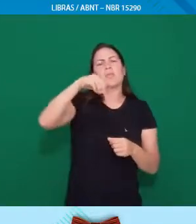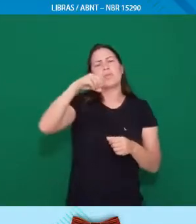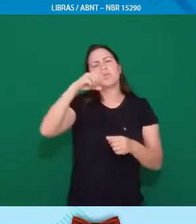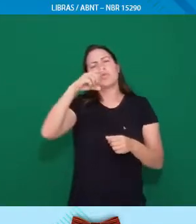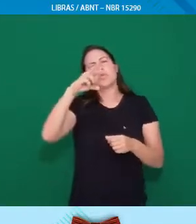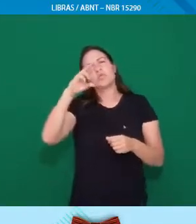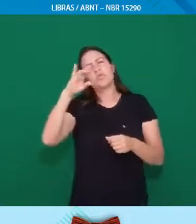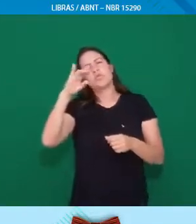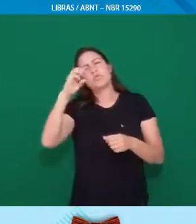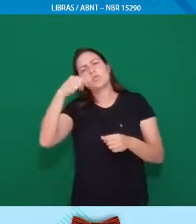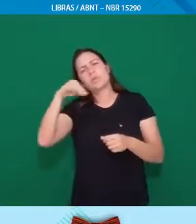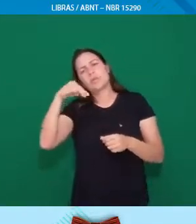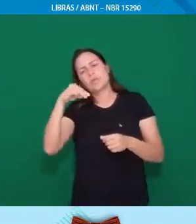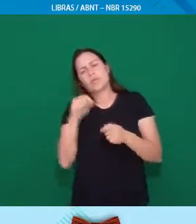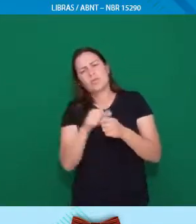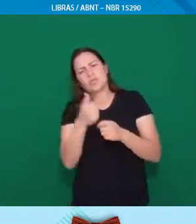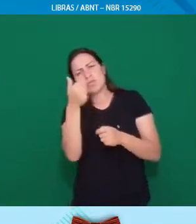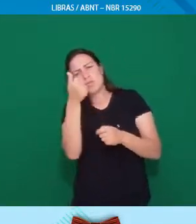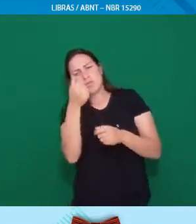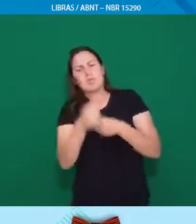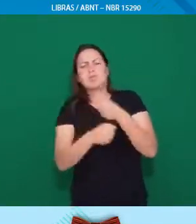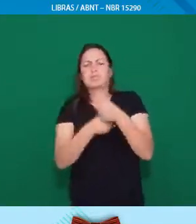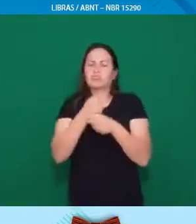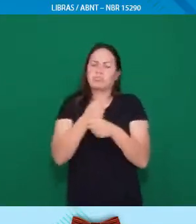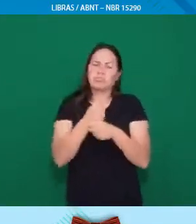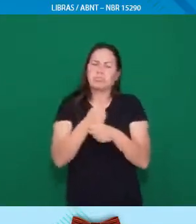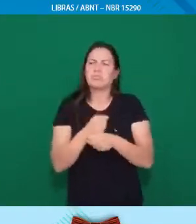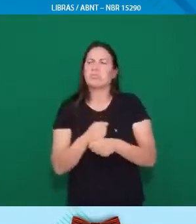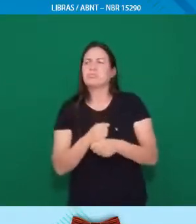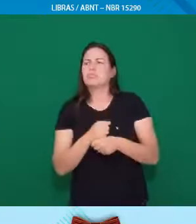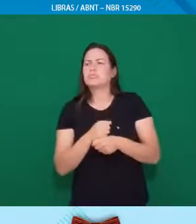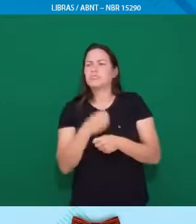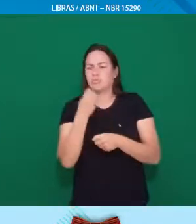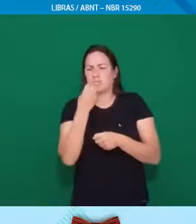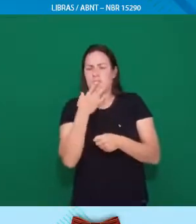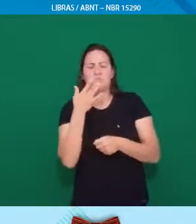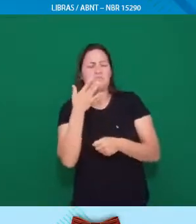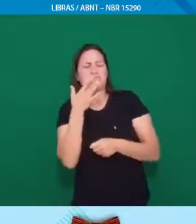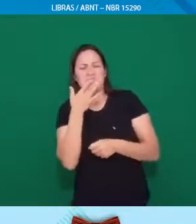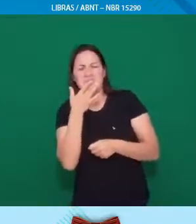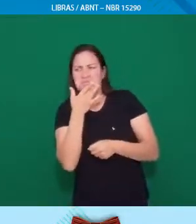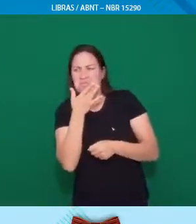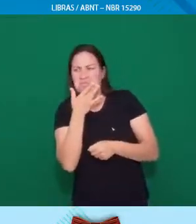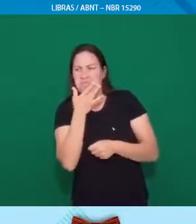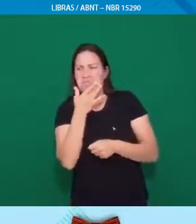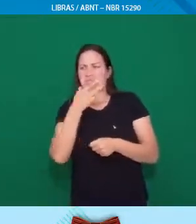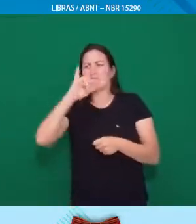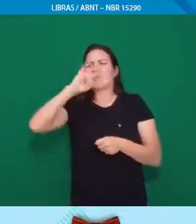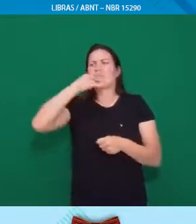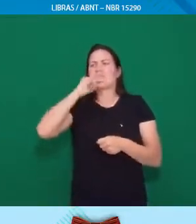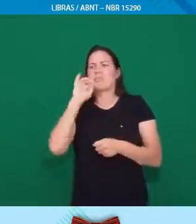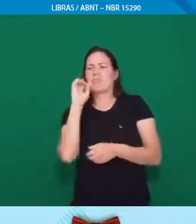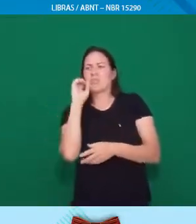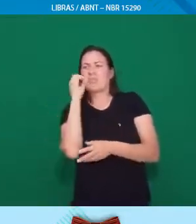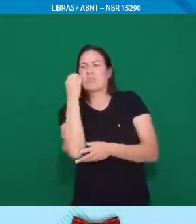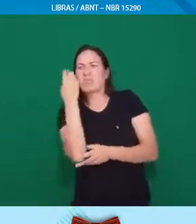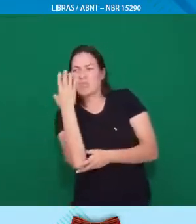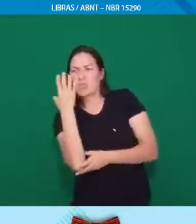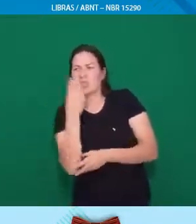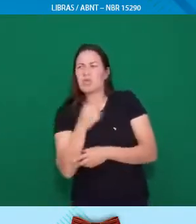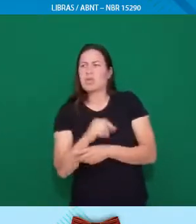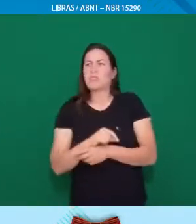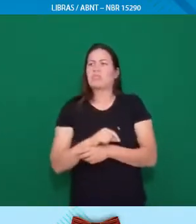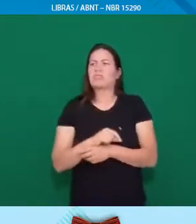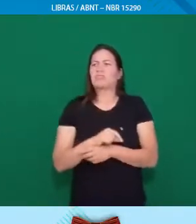trouxe o carro para a gente fez o primeiro meu sonho estava muito bom bicho ruim ou corre aconteceu